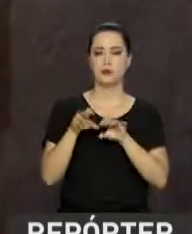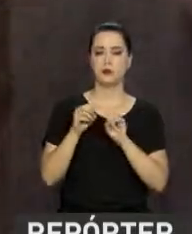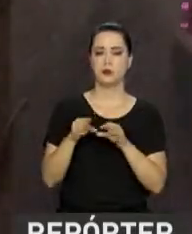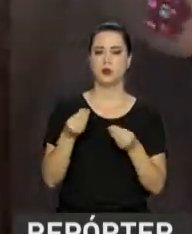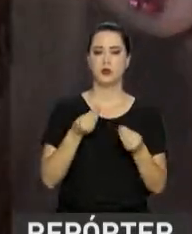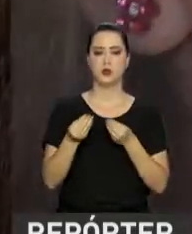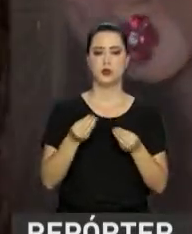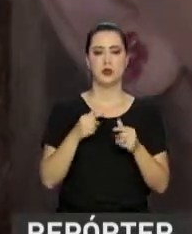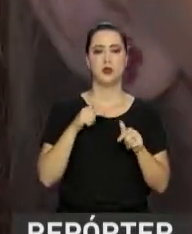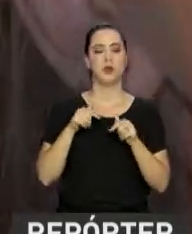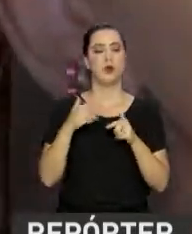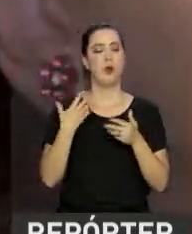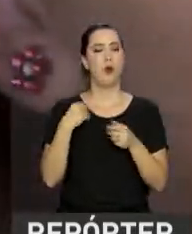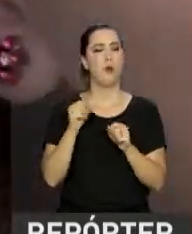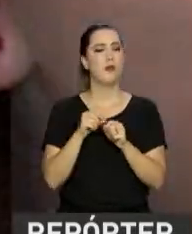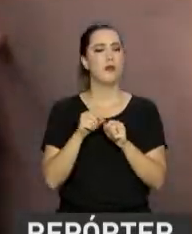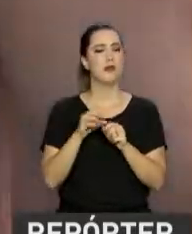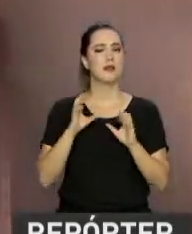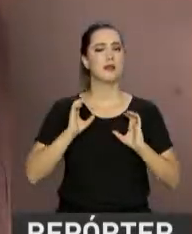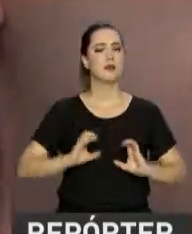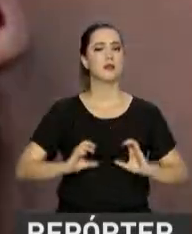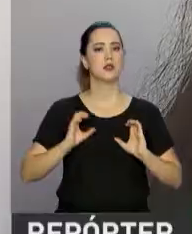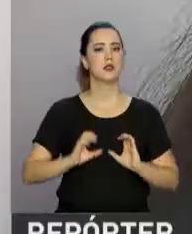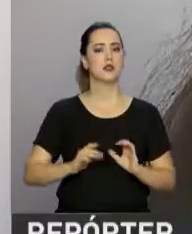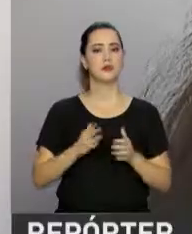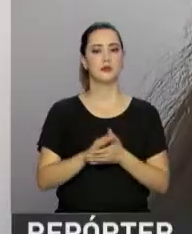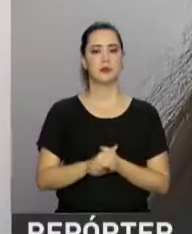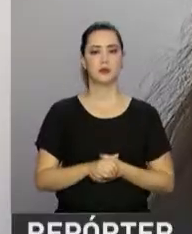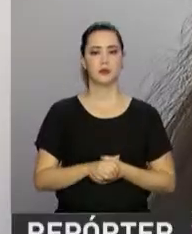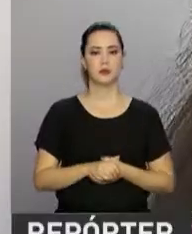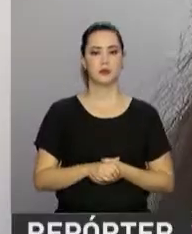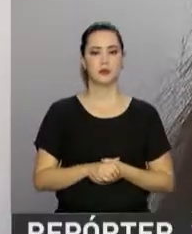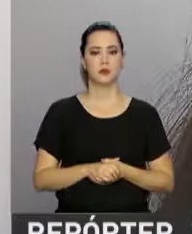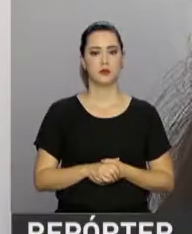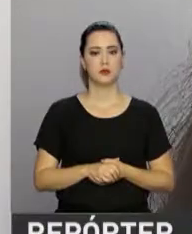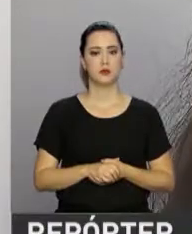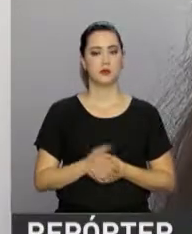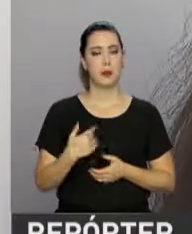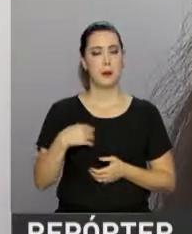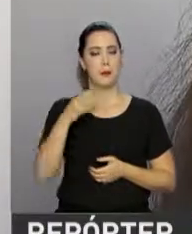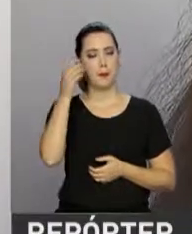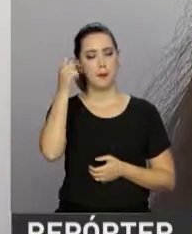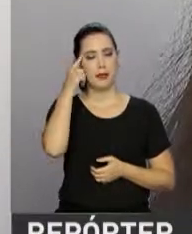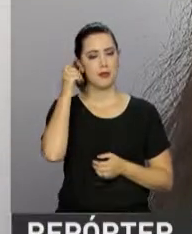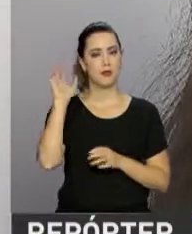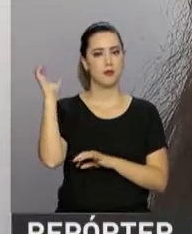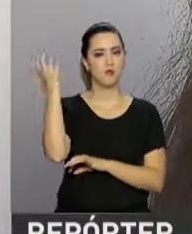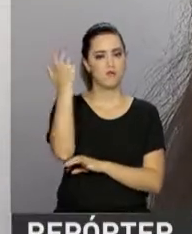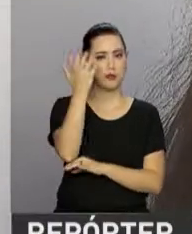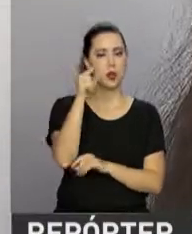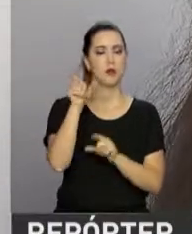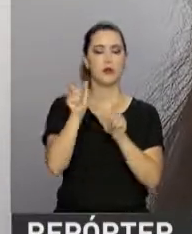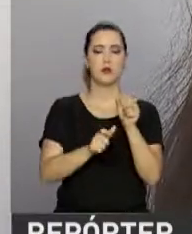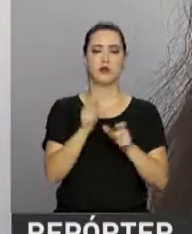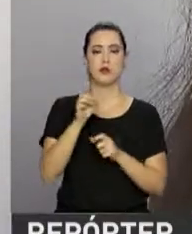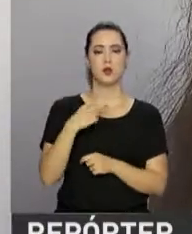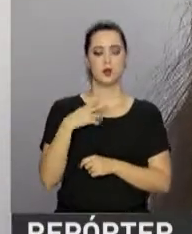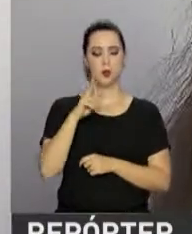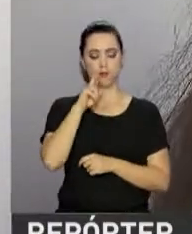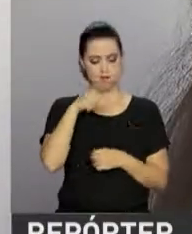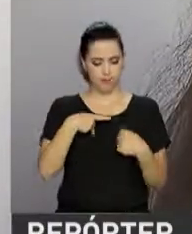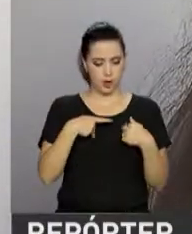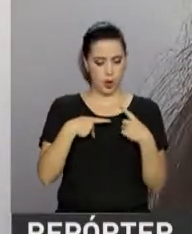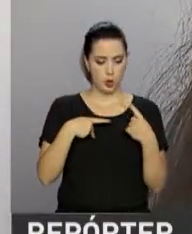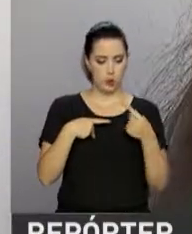praticar a cidadania ea honestidade pensa mais no meio ambiente e nas pessoas não só em mim mais